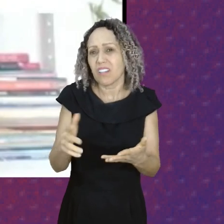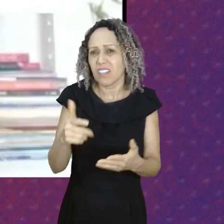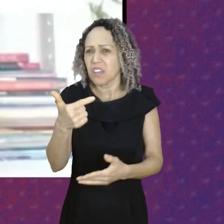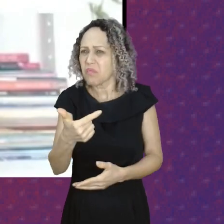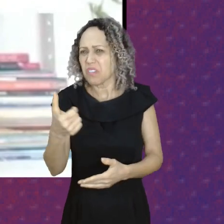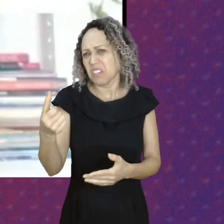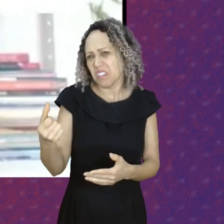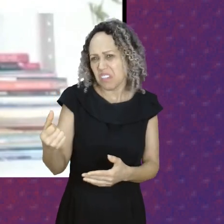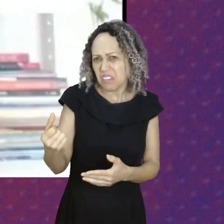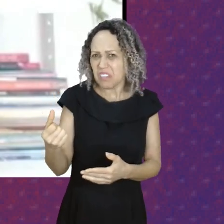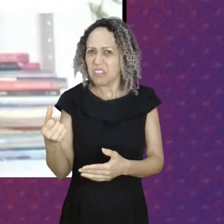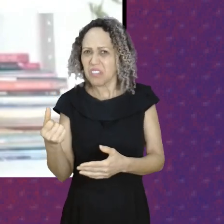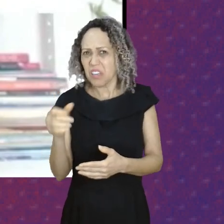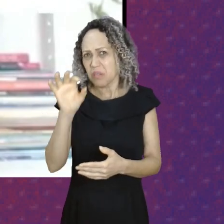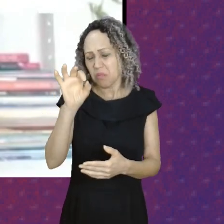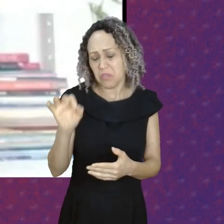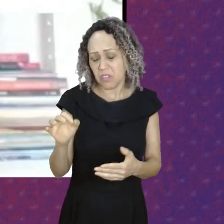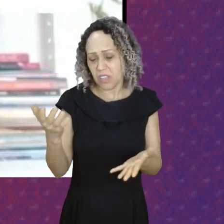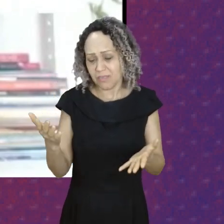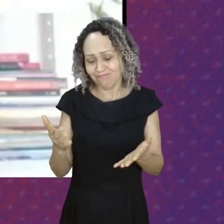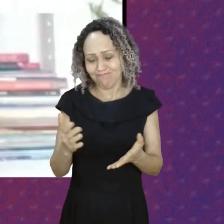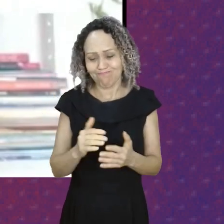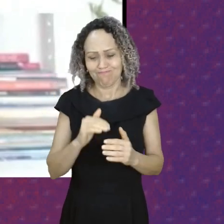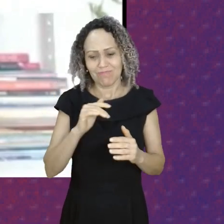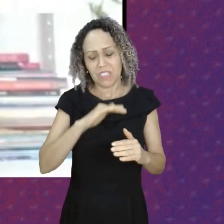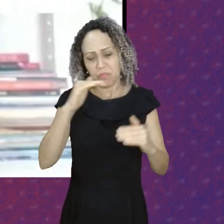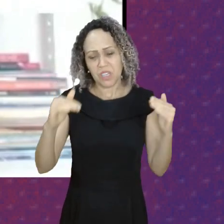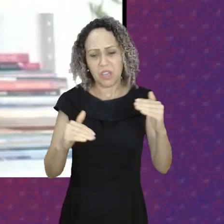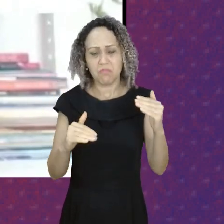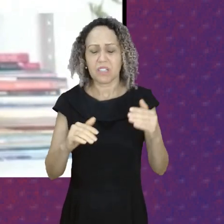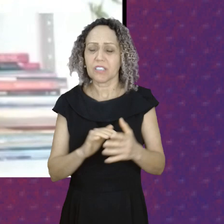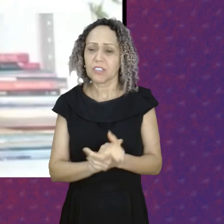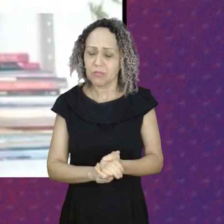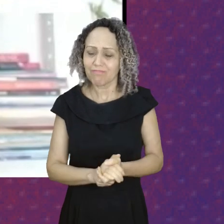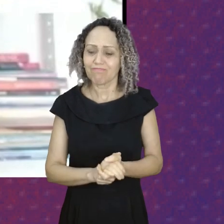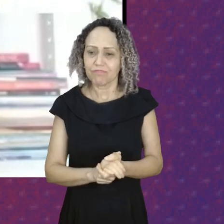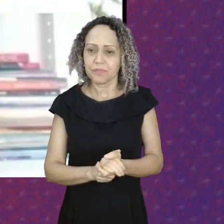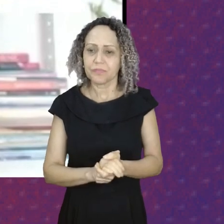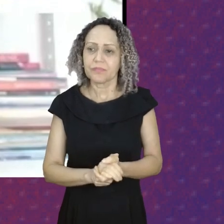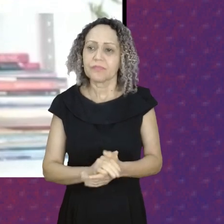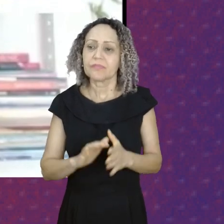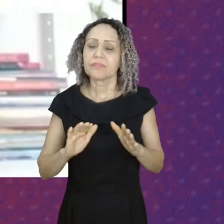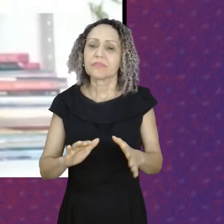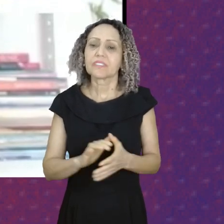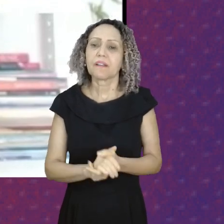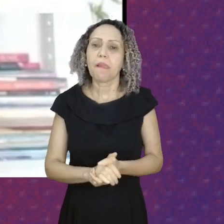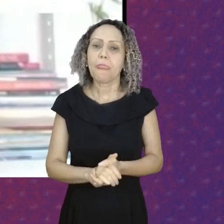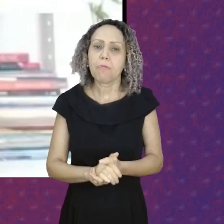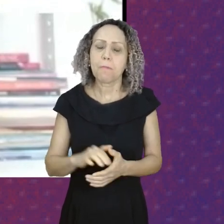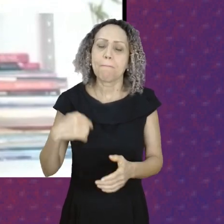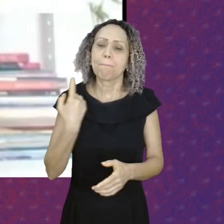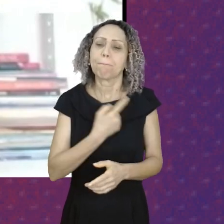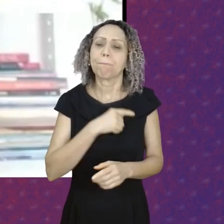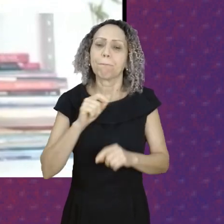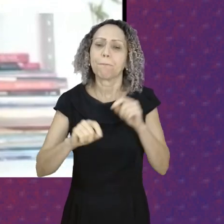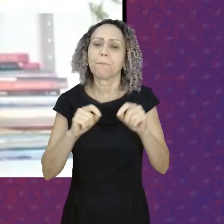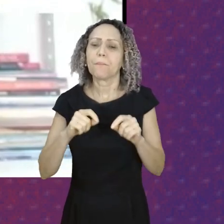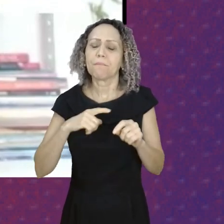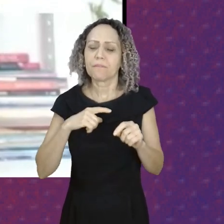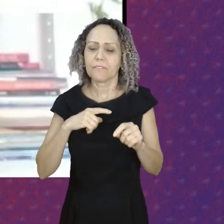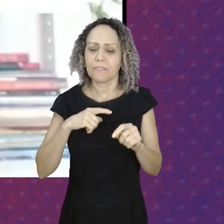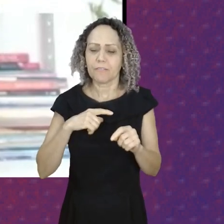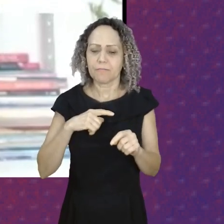dados do censo populacional, que deveria ter sido feito em 2020, nós estimamos uma